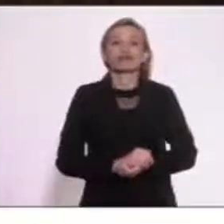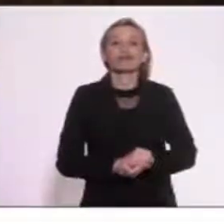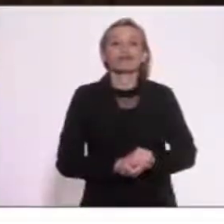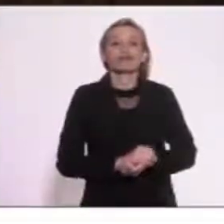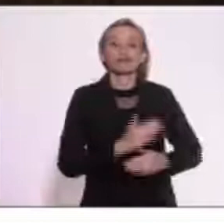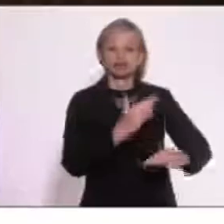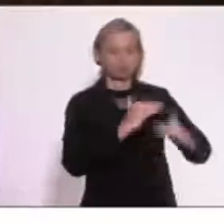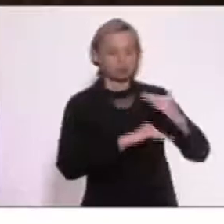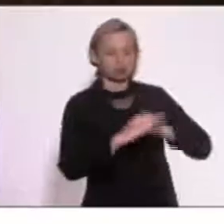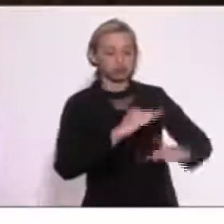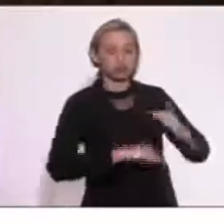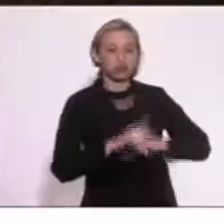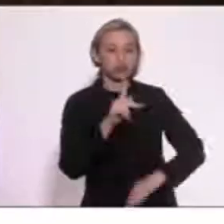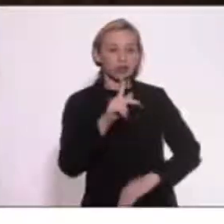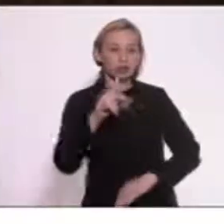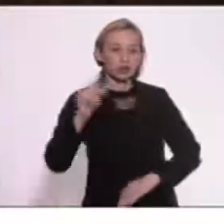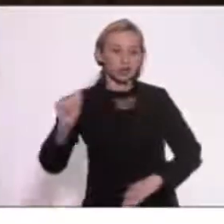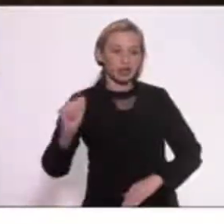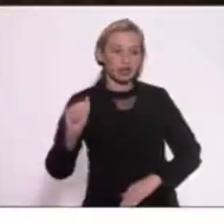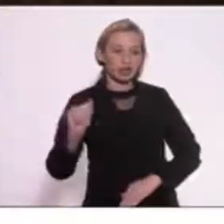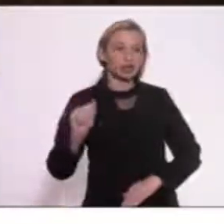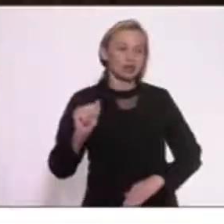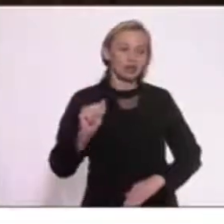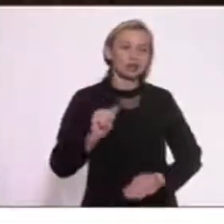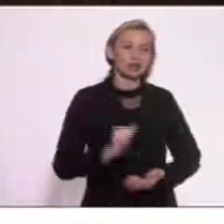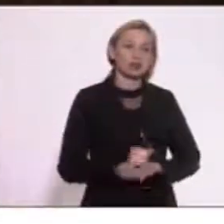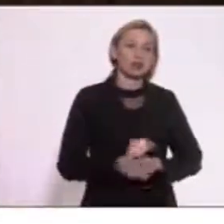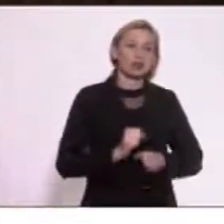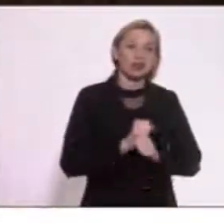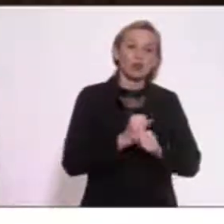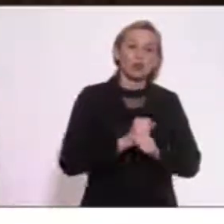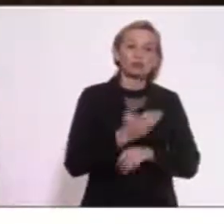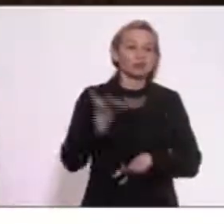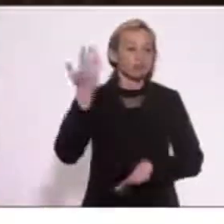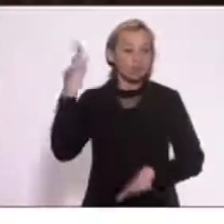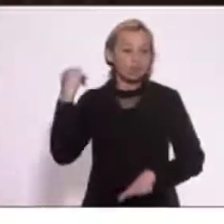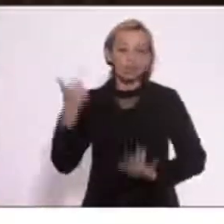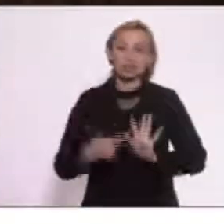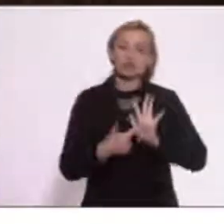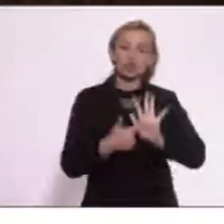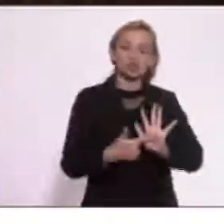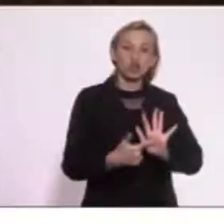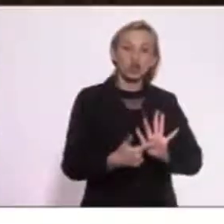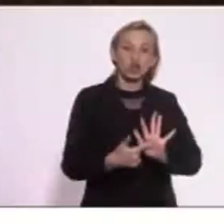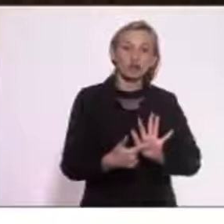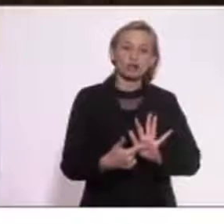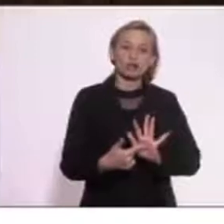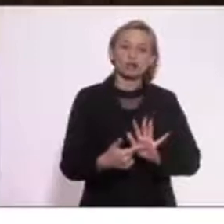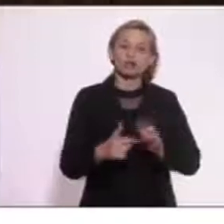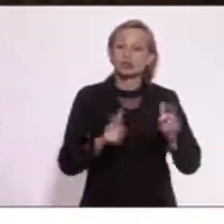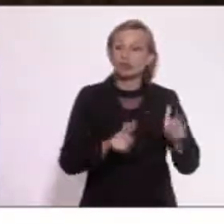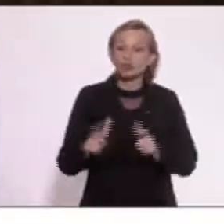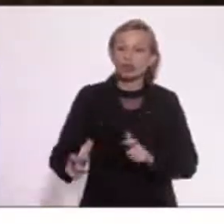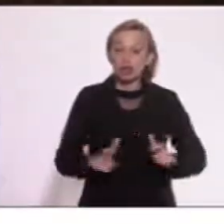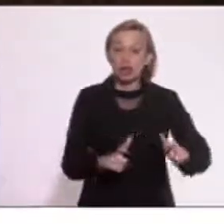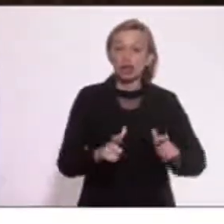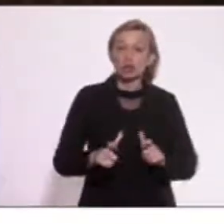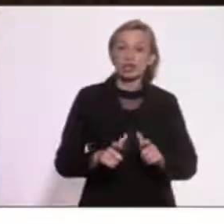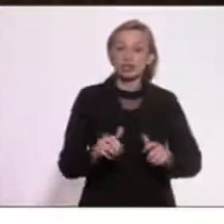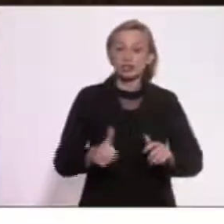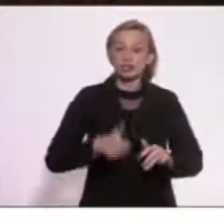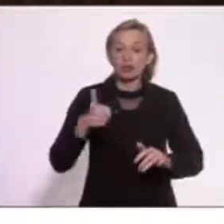em relação ao PPA do ano passado, que apontava as regiões de alcance dos